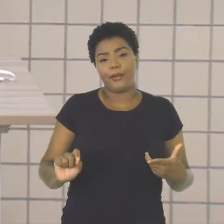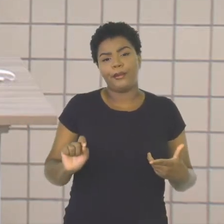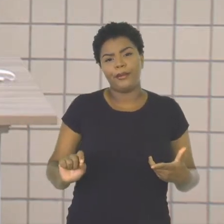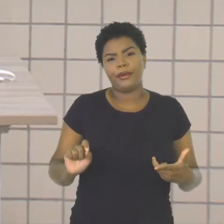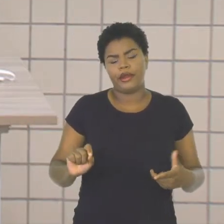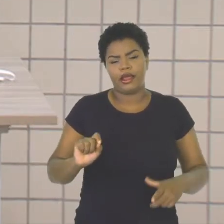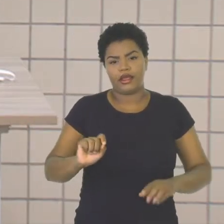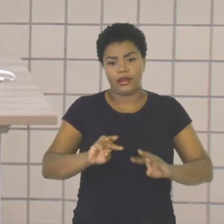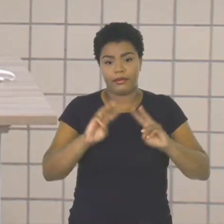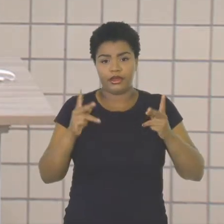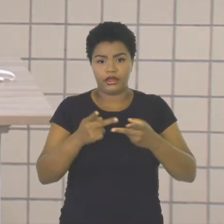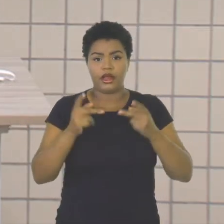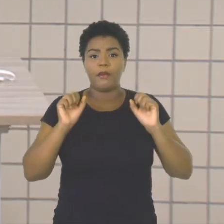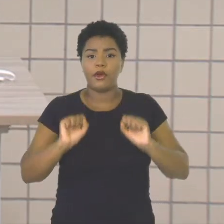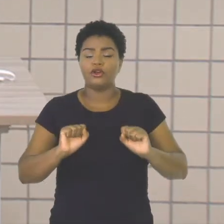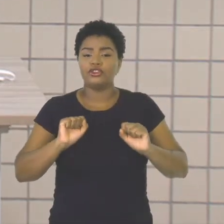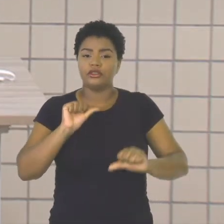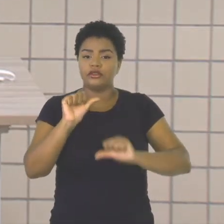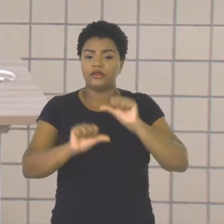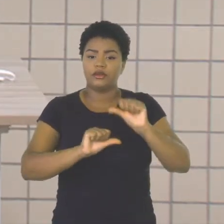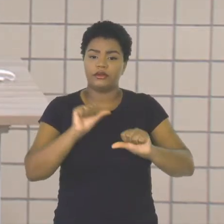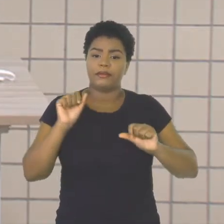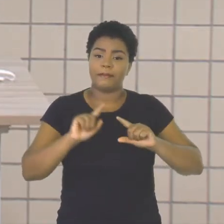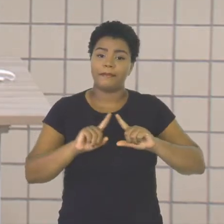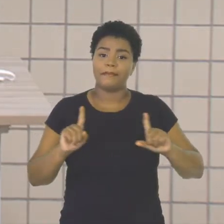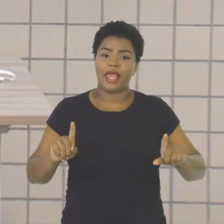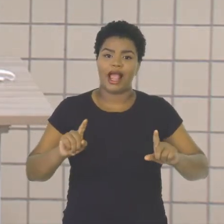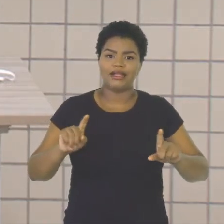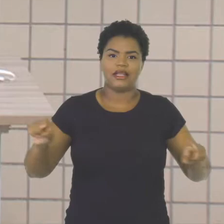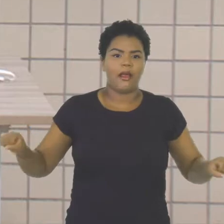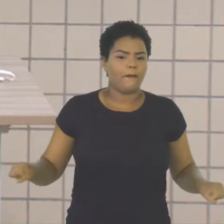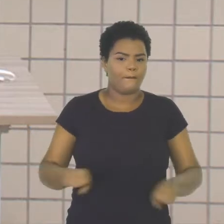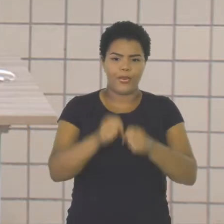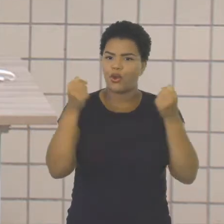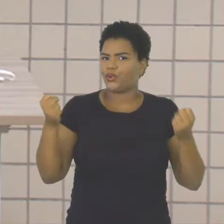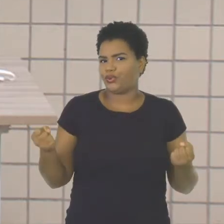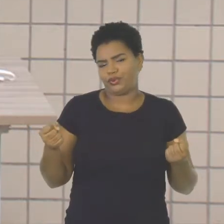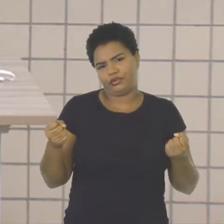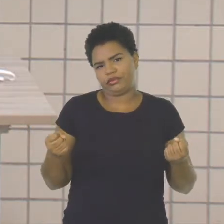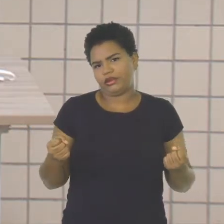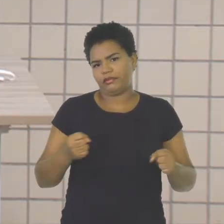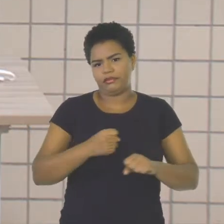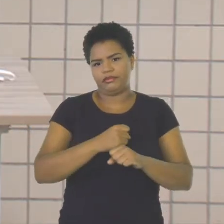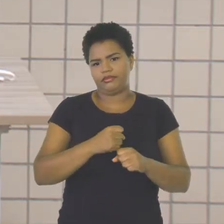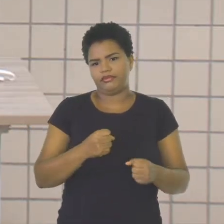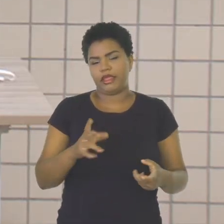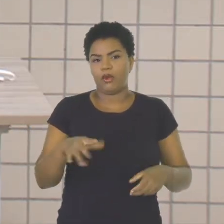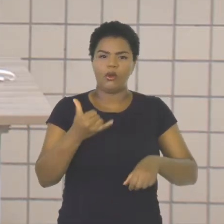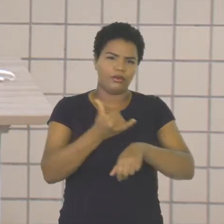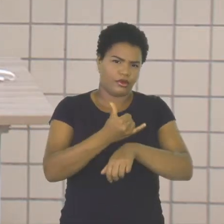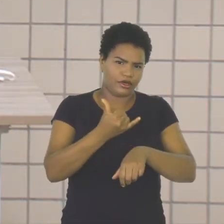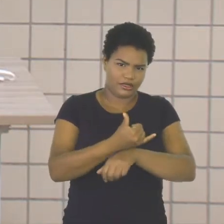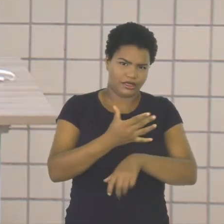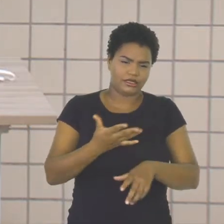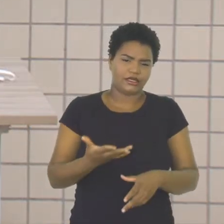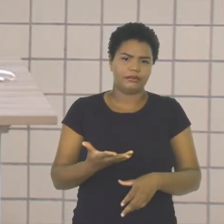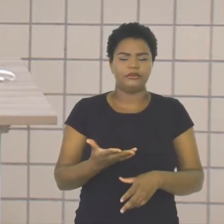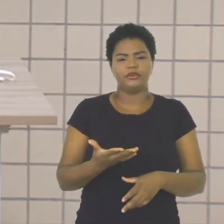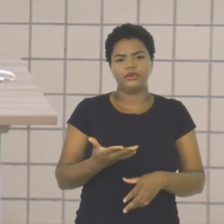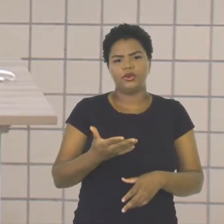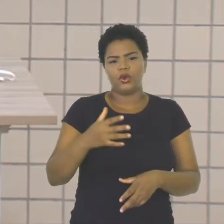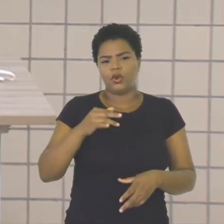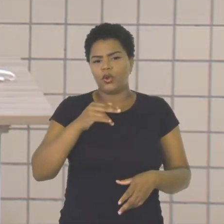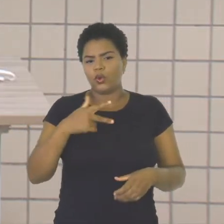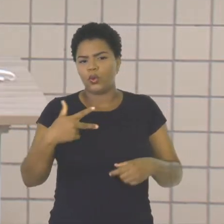ser transformada, mas ela não pode ser destruída. Por exemplo, o ferro que fez essa minha tesoura. Se eu